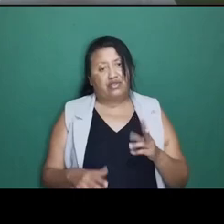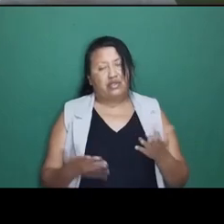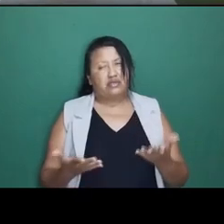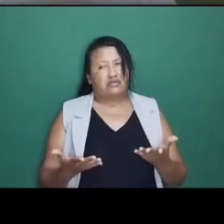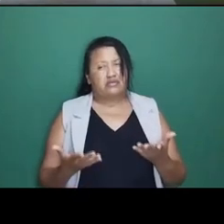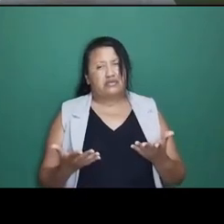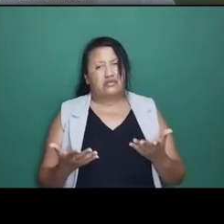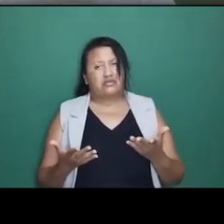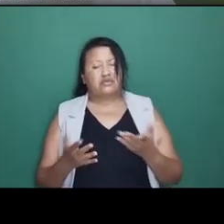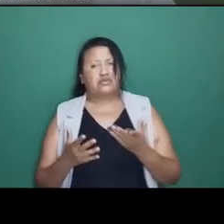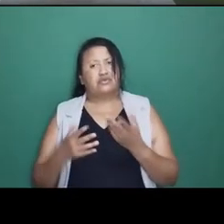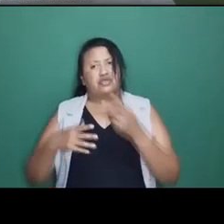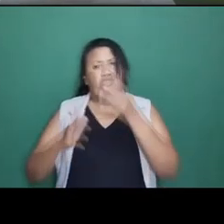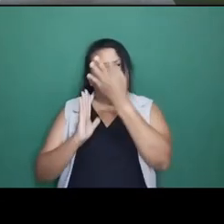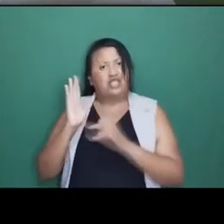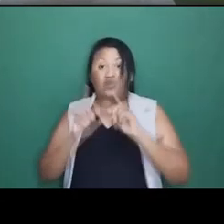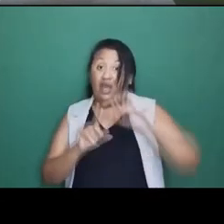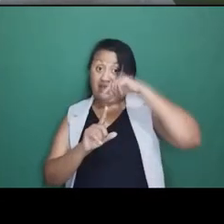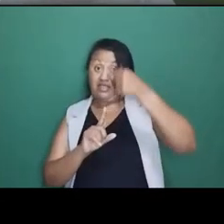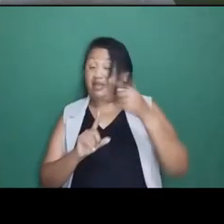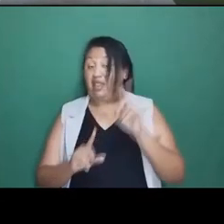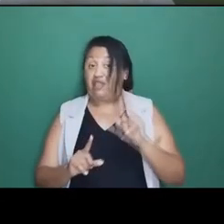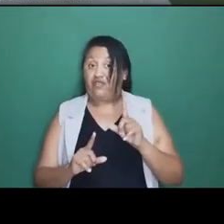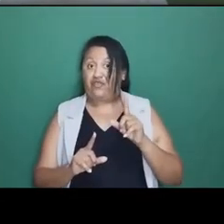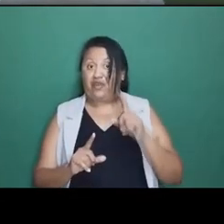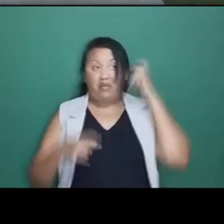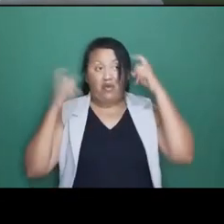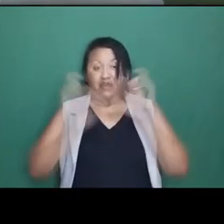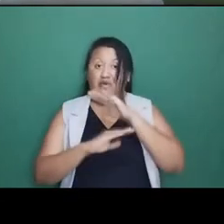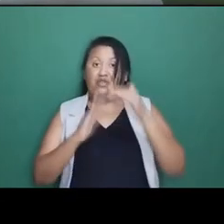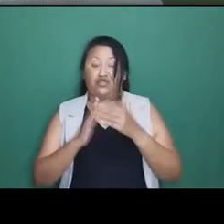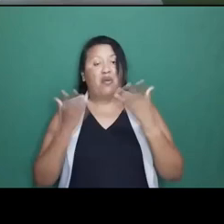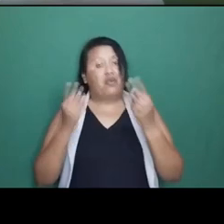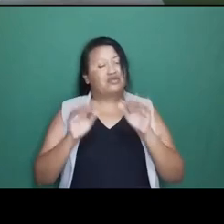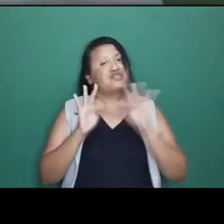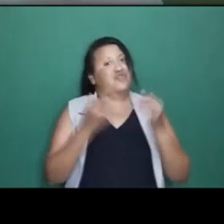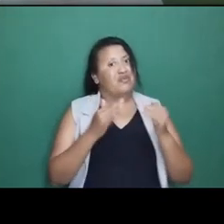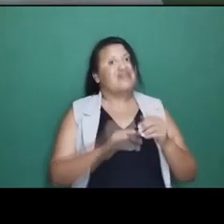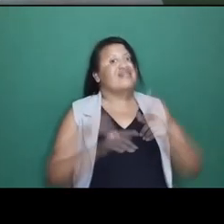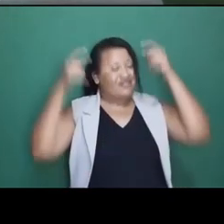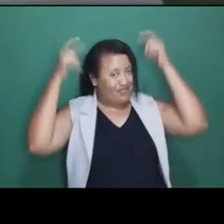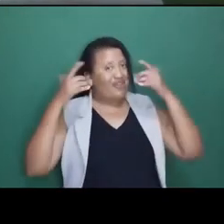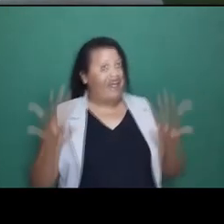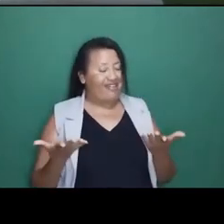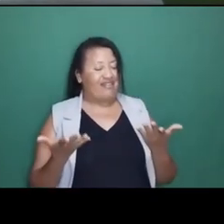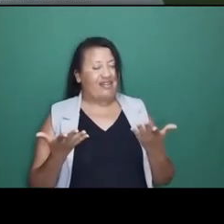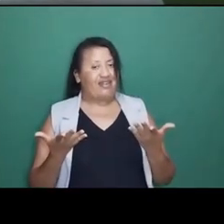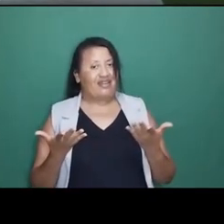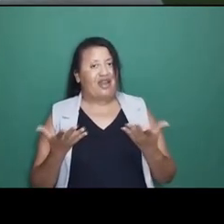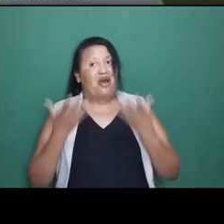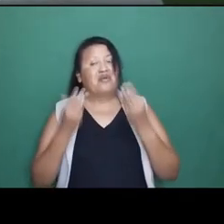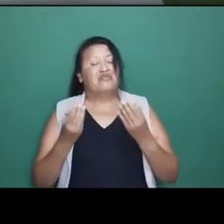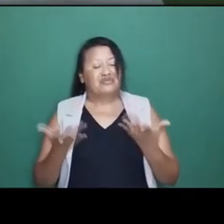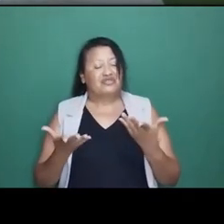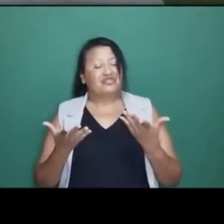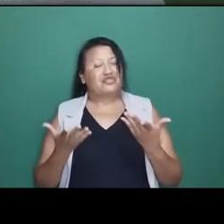dos textos acima não foi o privilégio para todos não muitos da família real muitos classe das